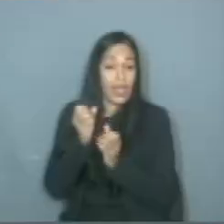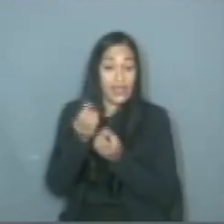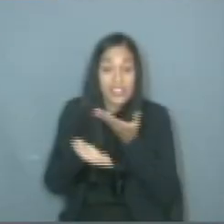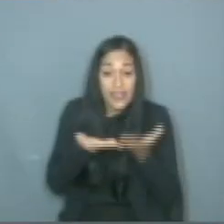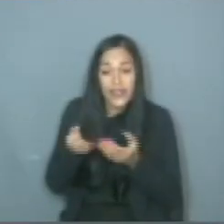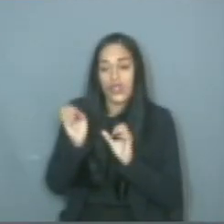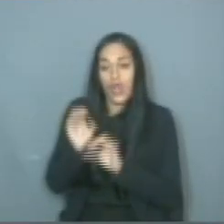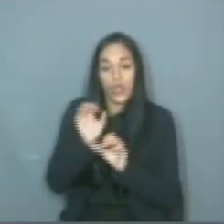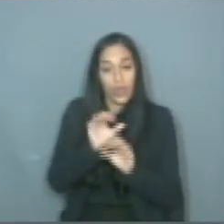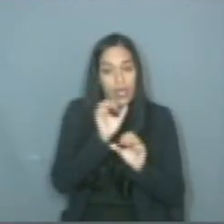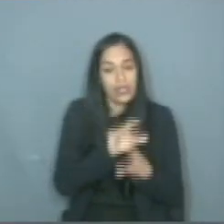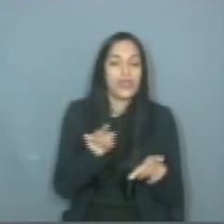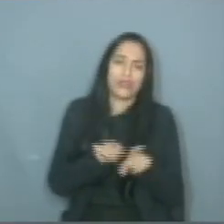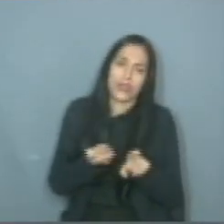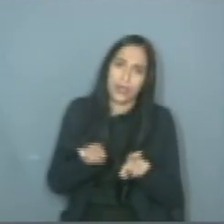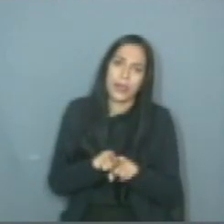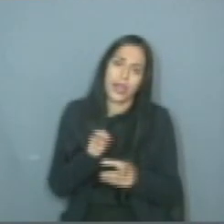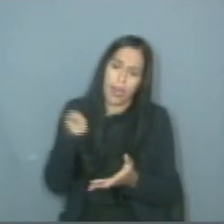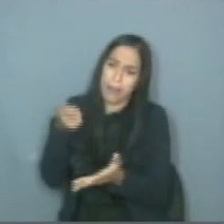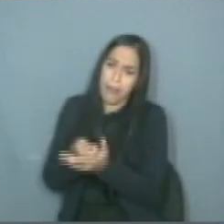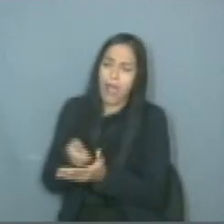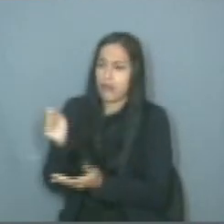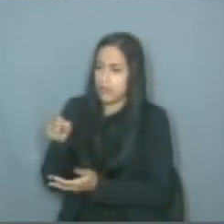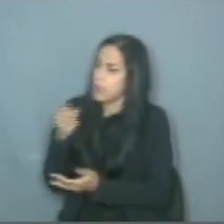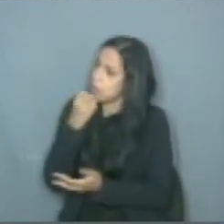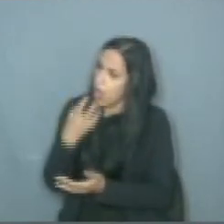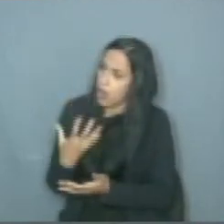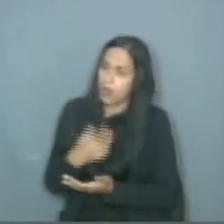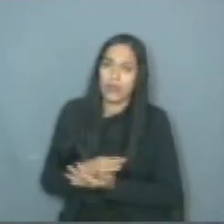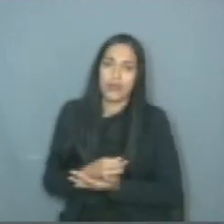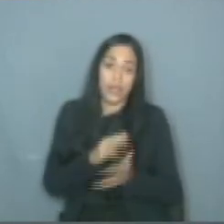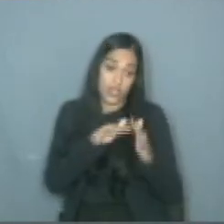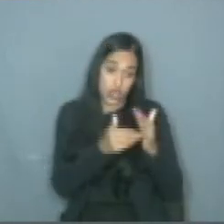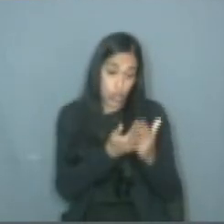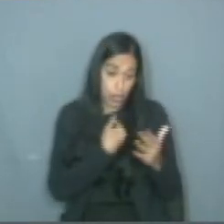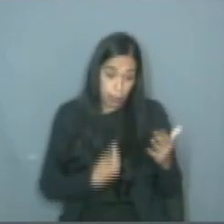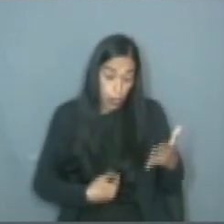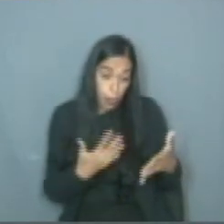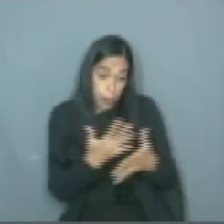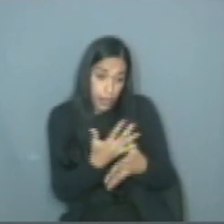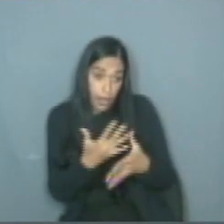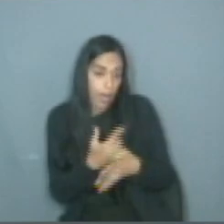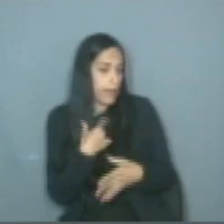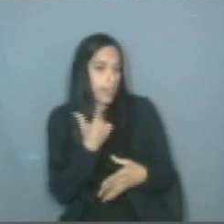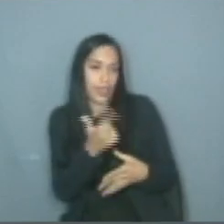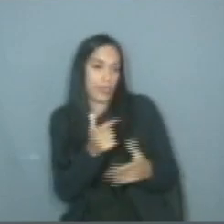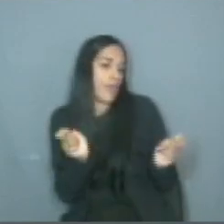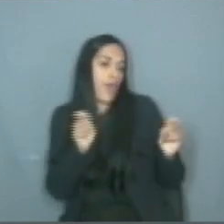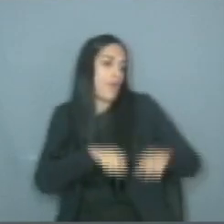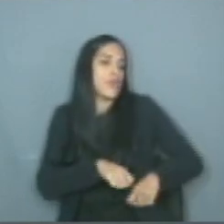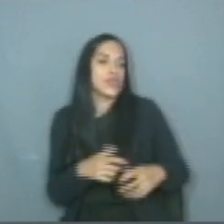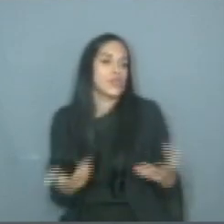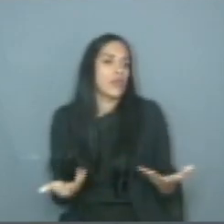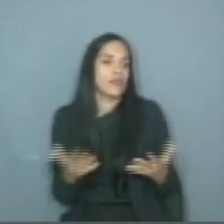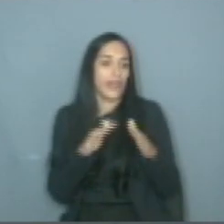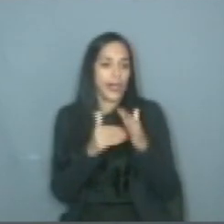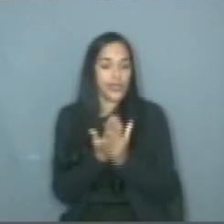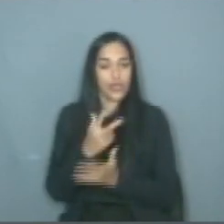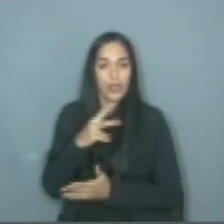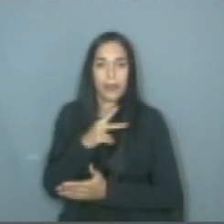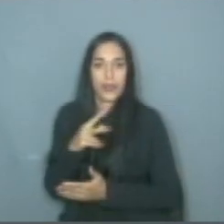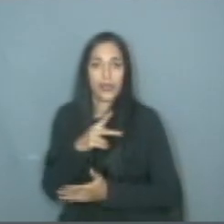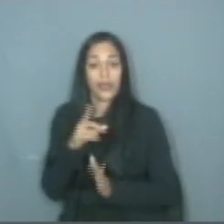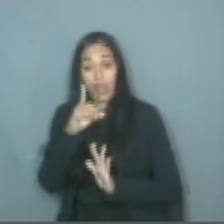também é oferecido pela rede privada e quem pode pagar, pague. Mas a escola pública é para quem não tem condições nenhuma de estar na escola privada,